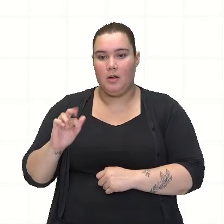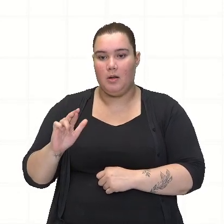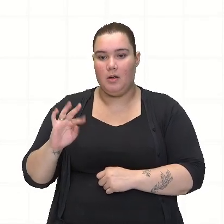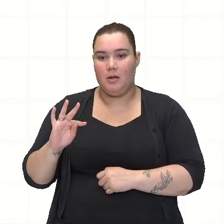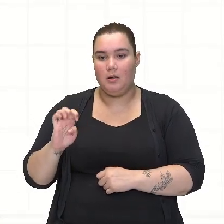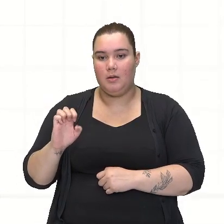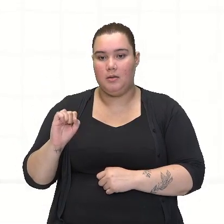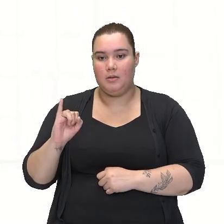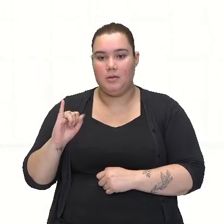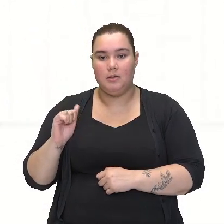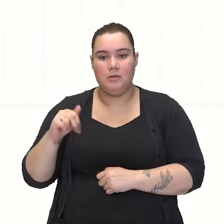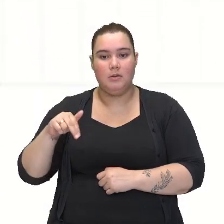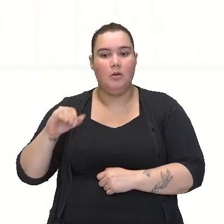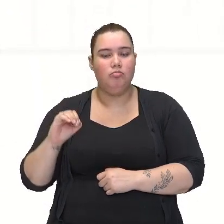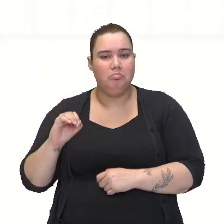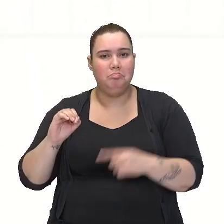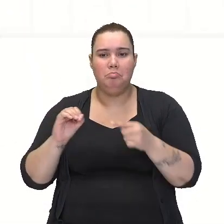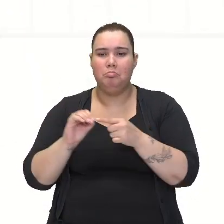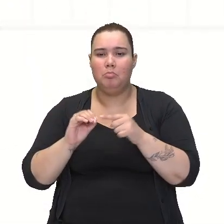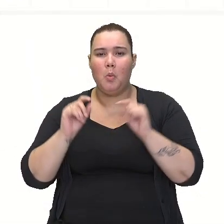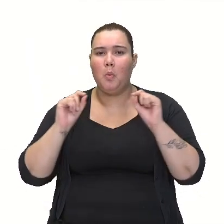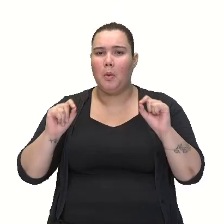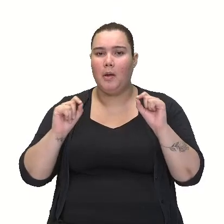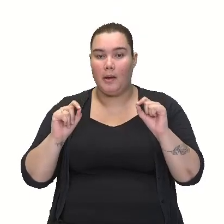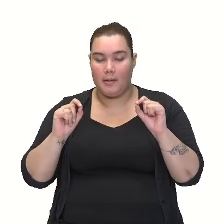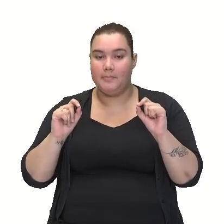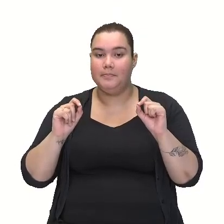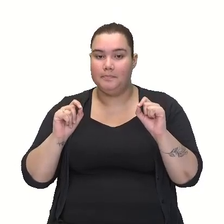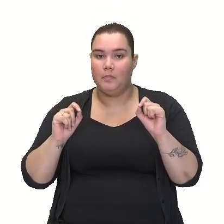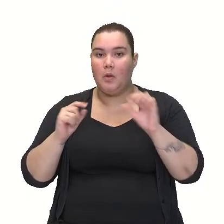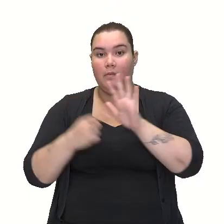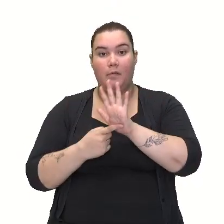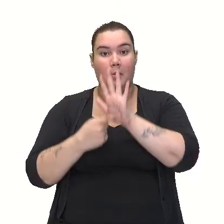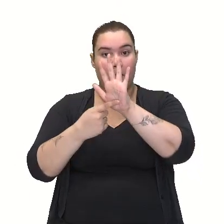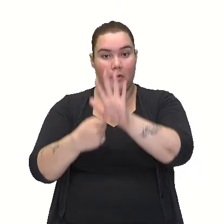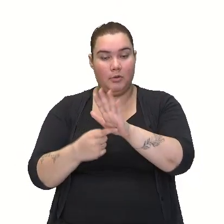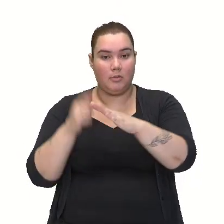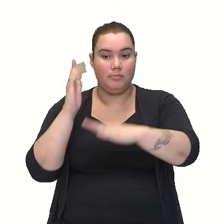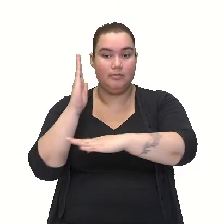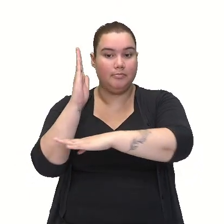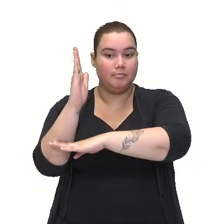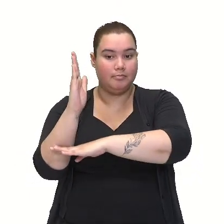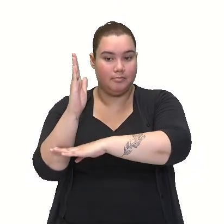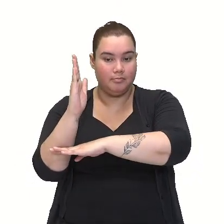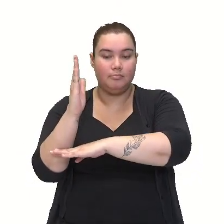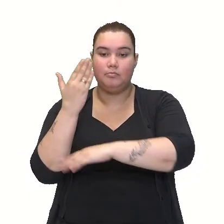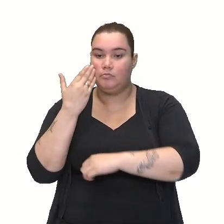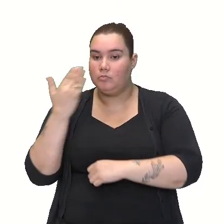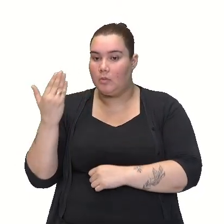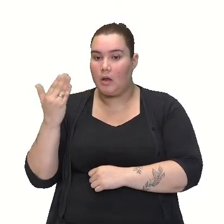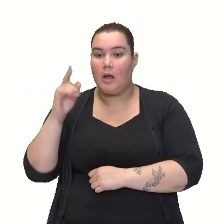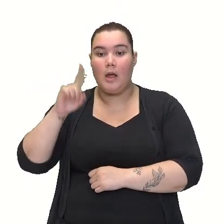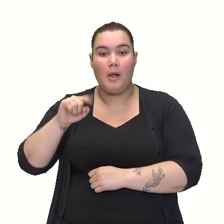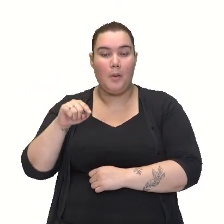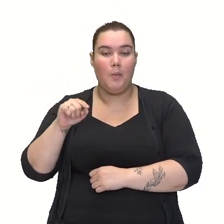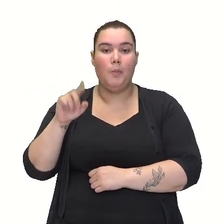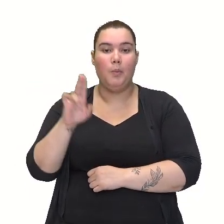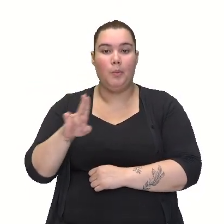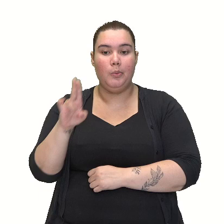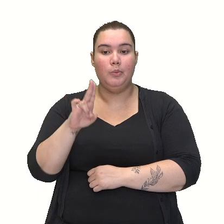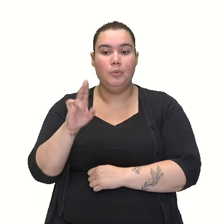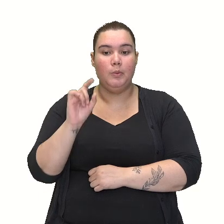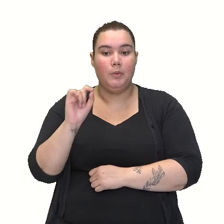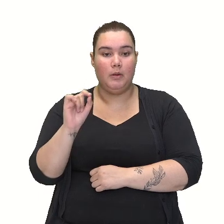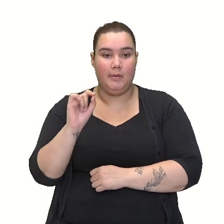a respeito do plano cartesiano. O que vem a ser o plano cartesiano? Porque ele vai ser, na